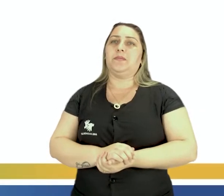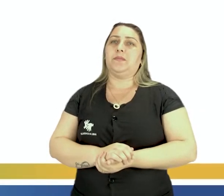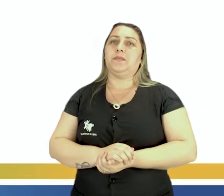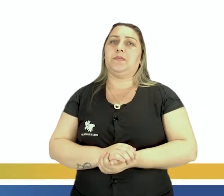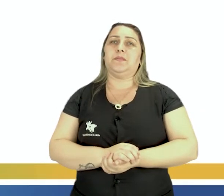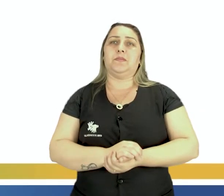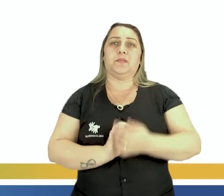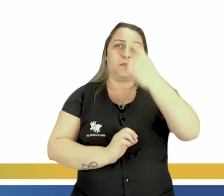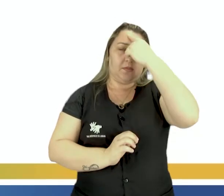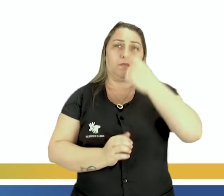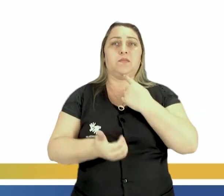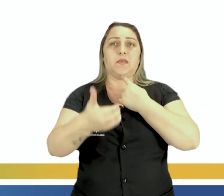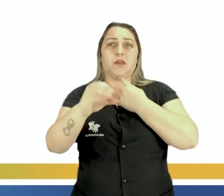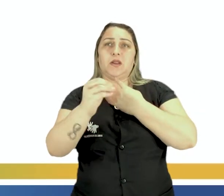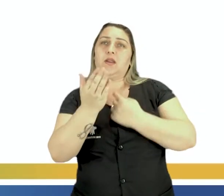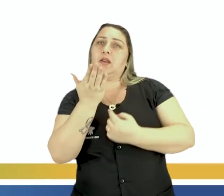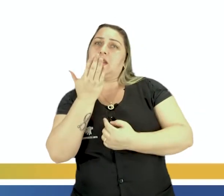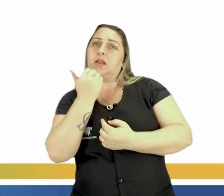lunch, almoçar.